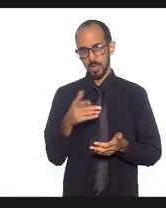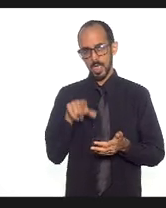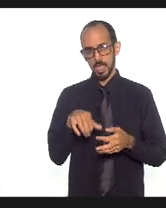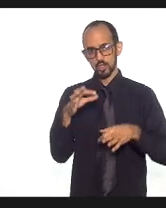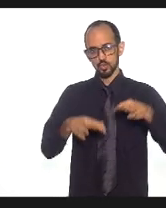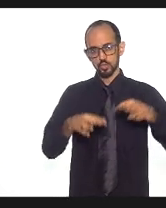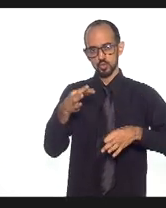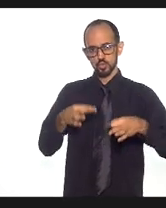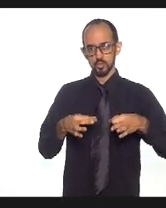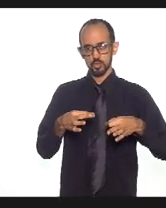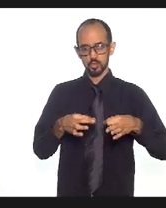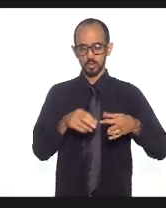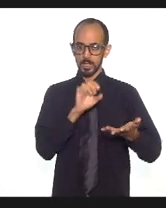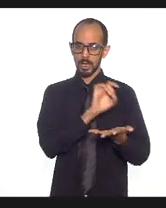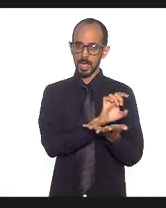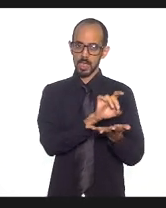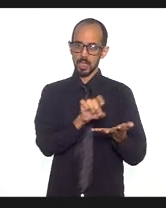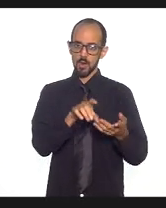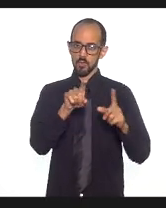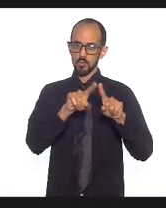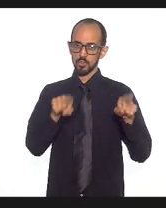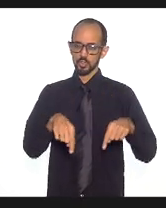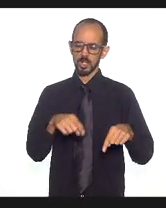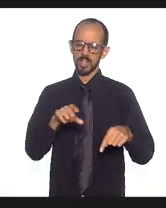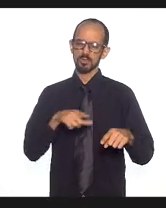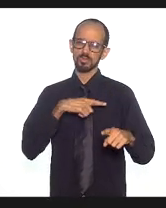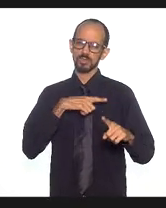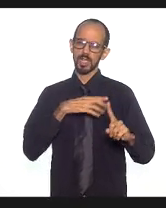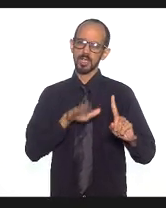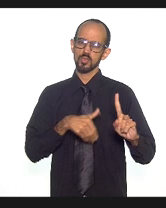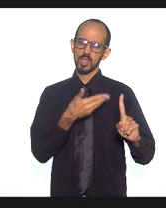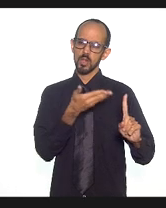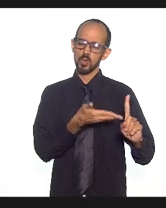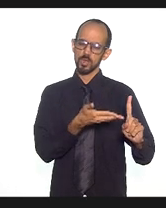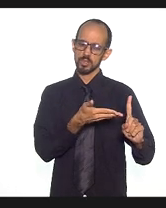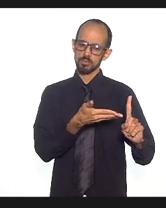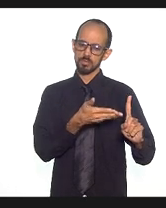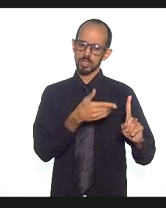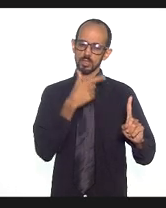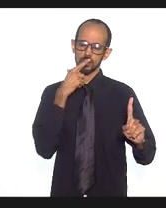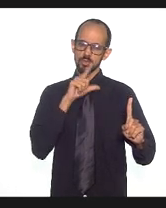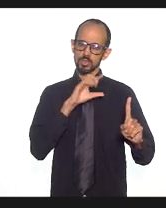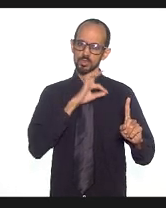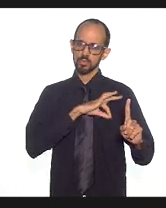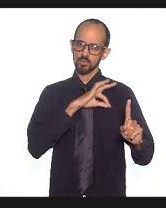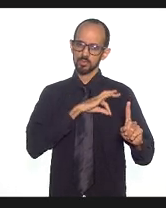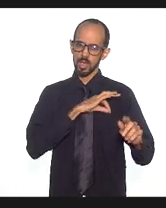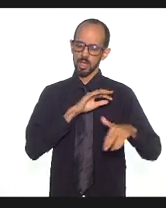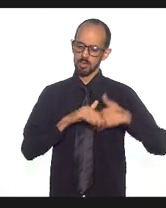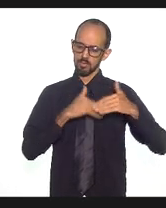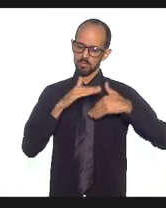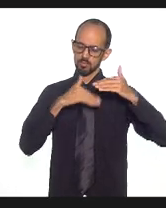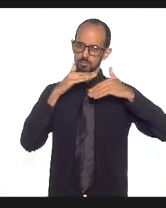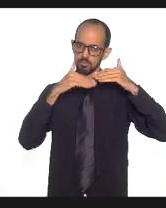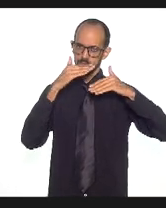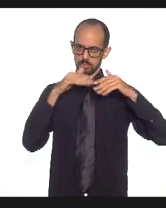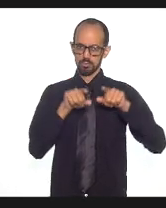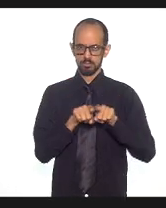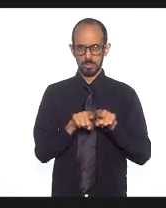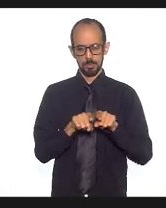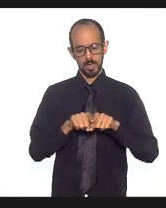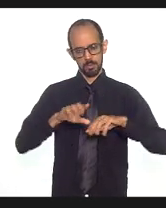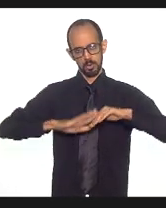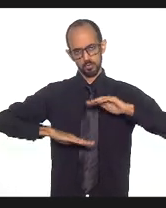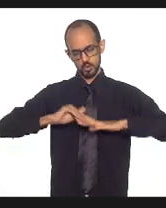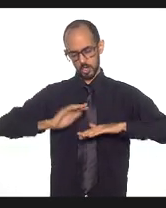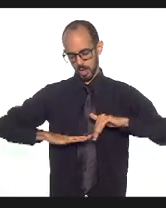esses servidores tenham o devido reconhecimento e possam progredir em suas carreiras. Tá? No mais,